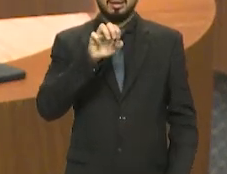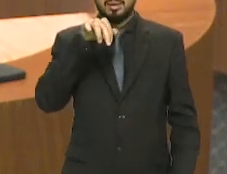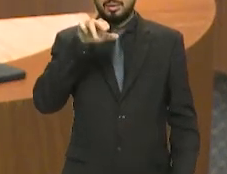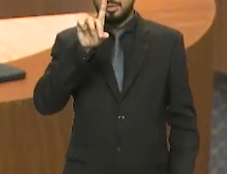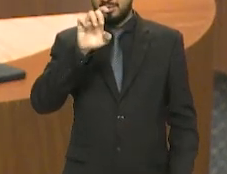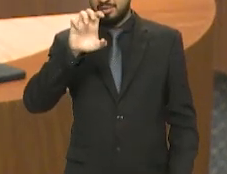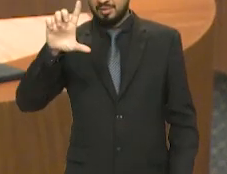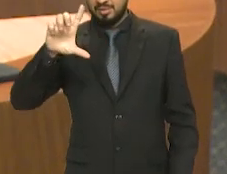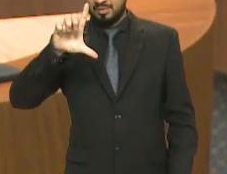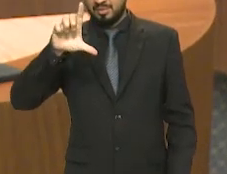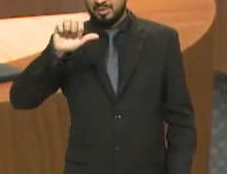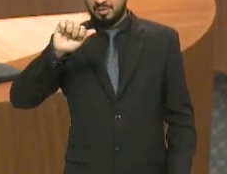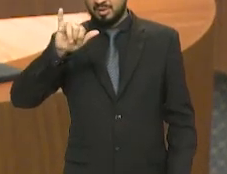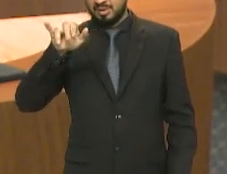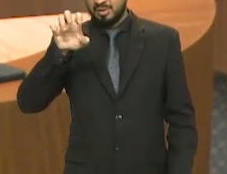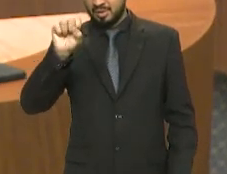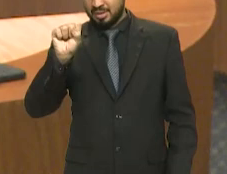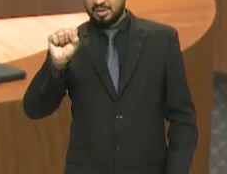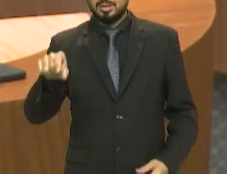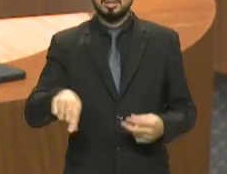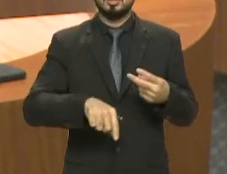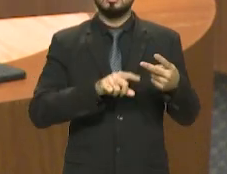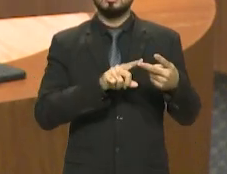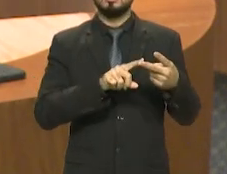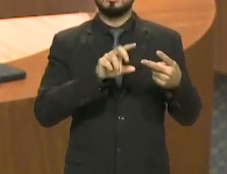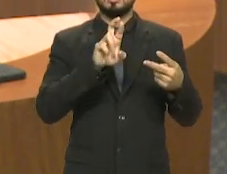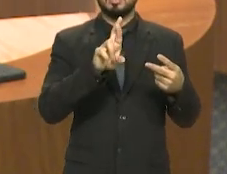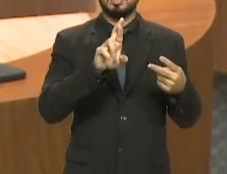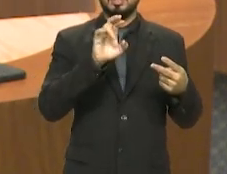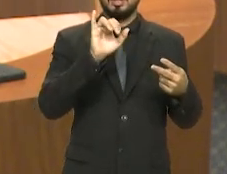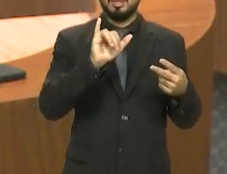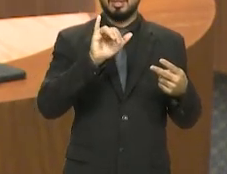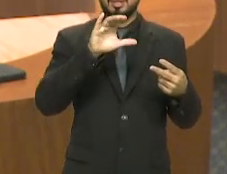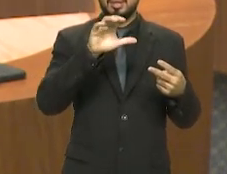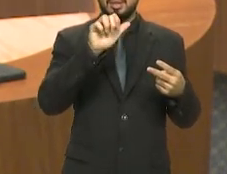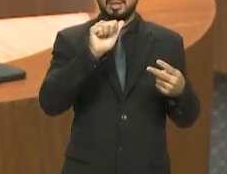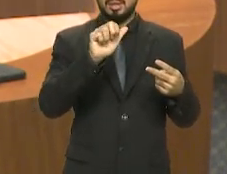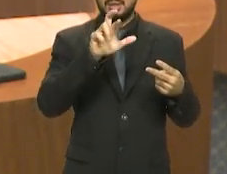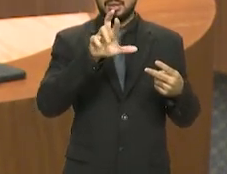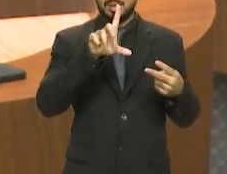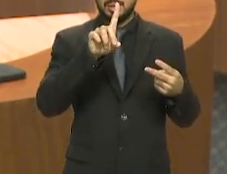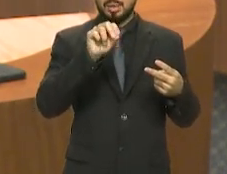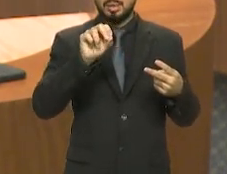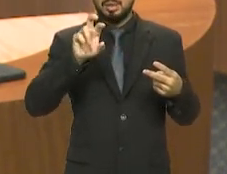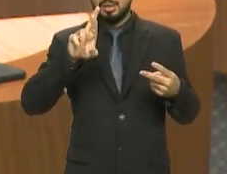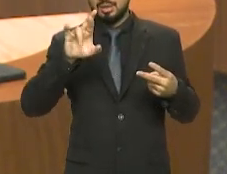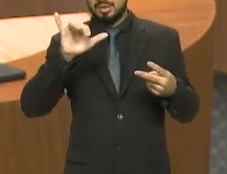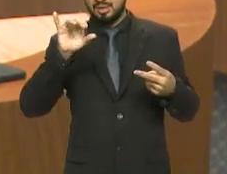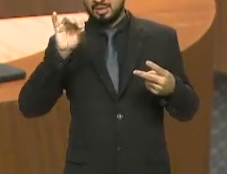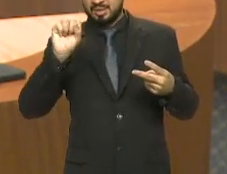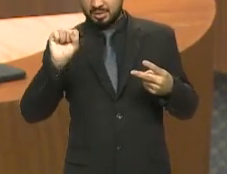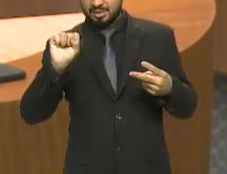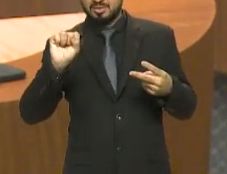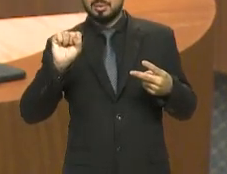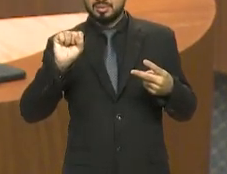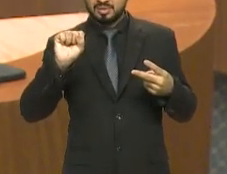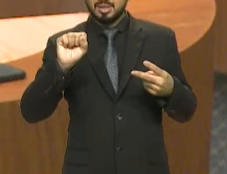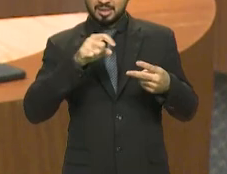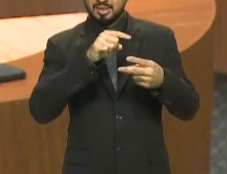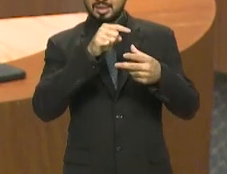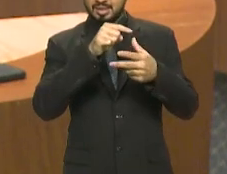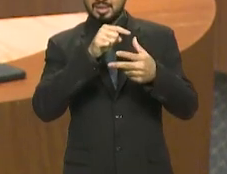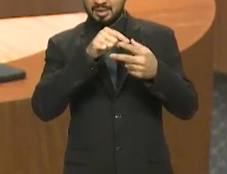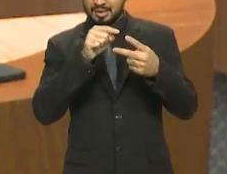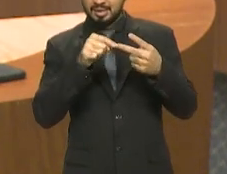Rios, que também já há alguns dias norteavam e apontavam